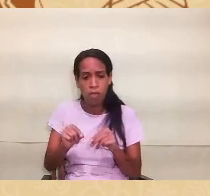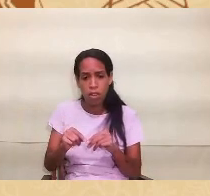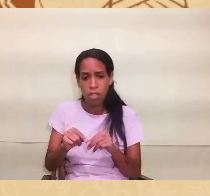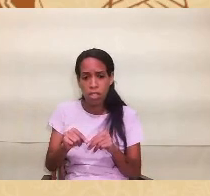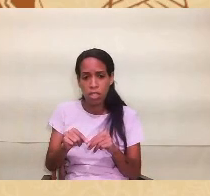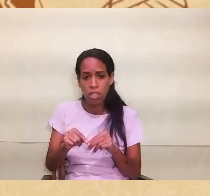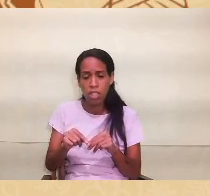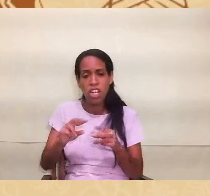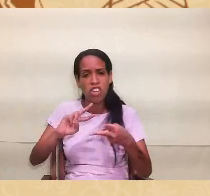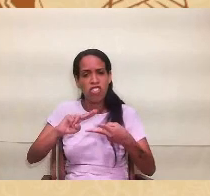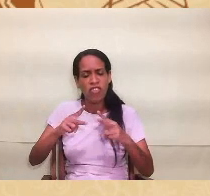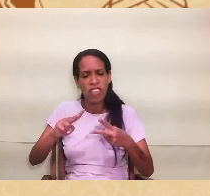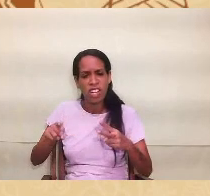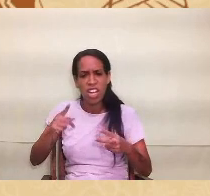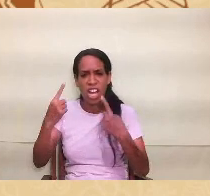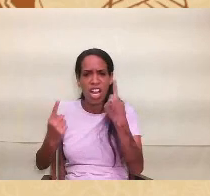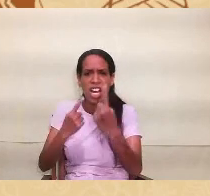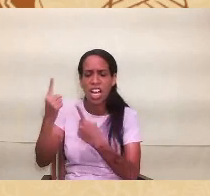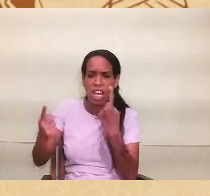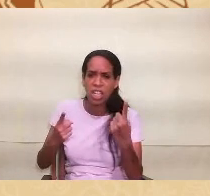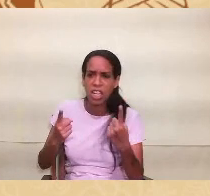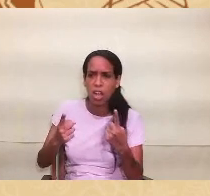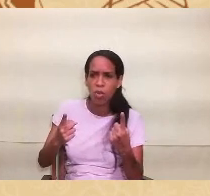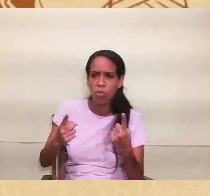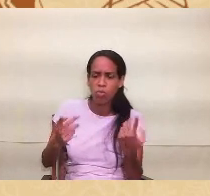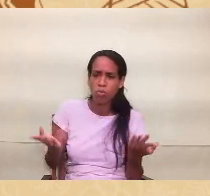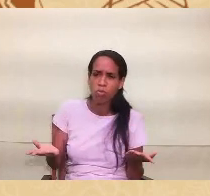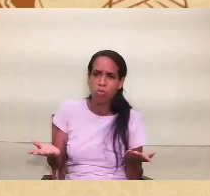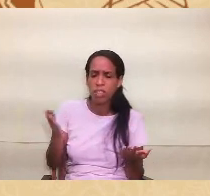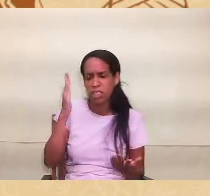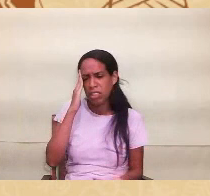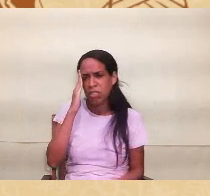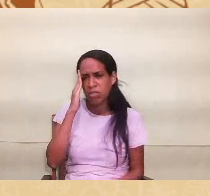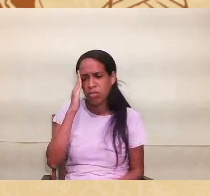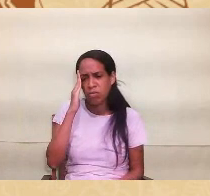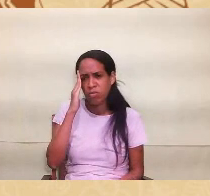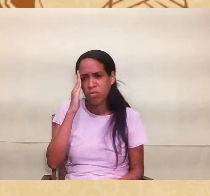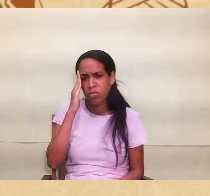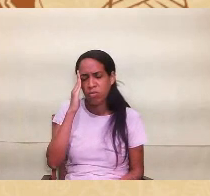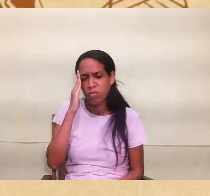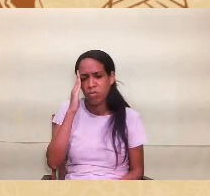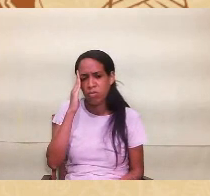pela diversidade cada um por si? Sabe? Né?